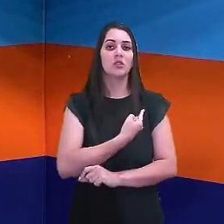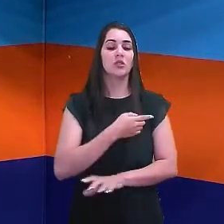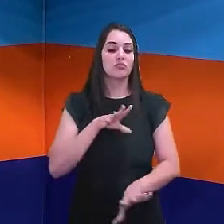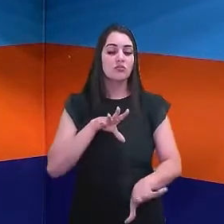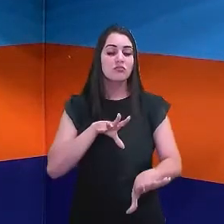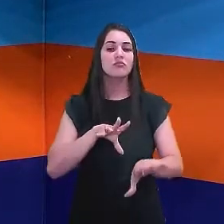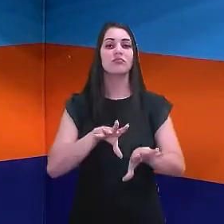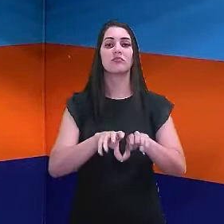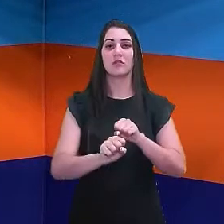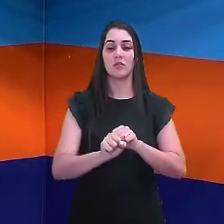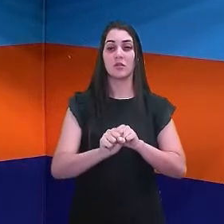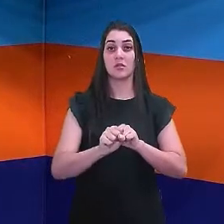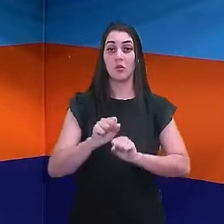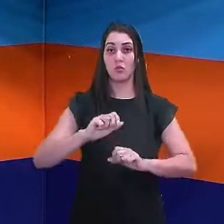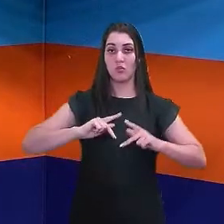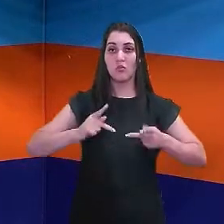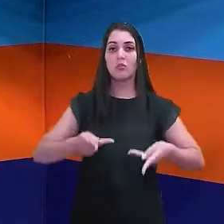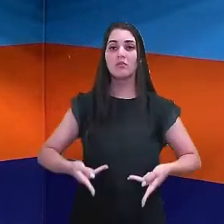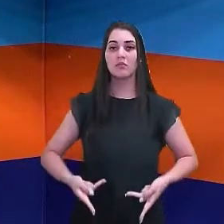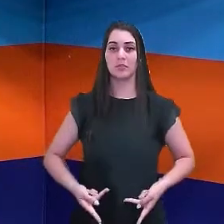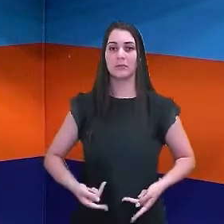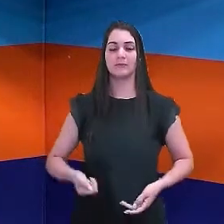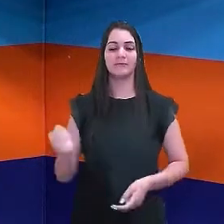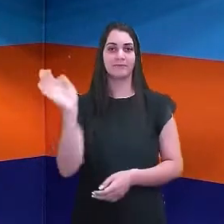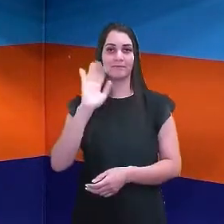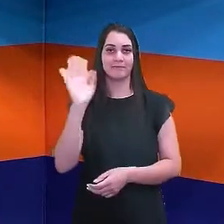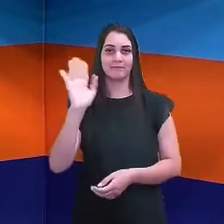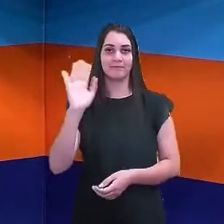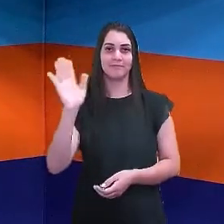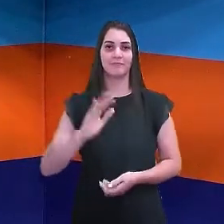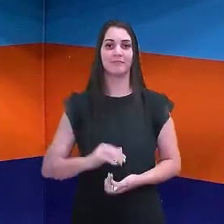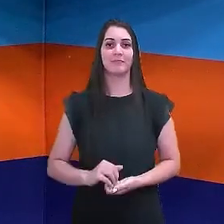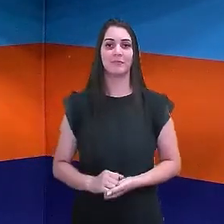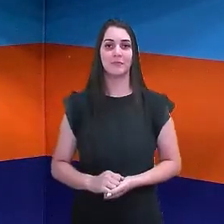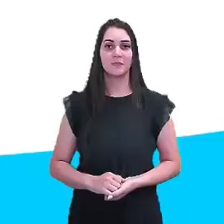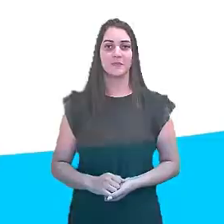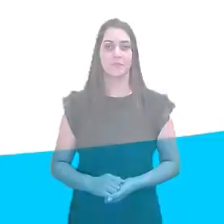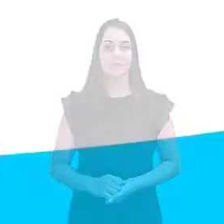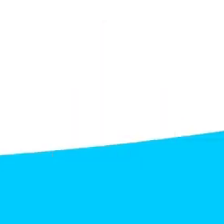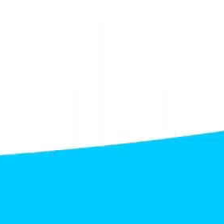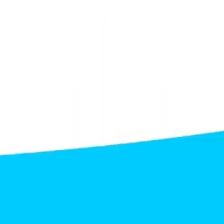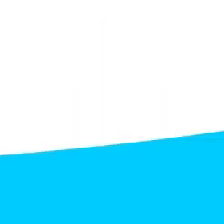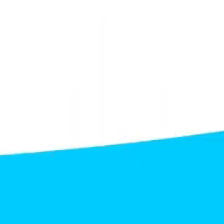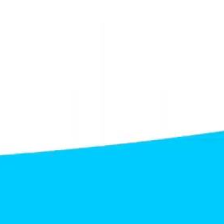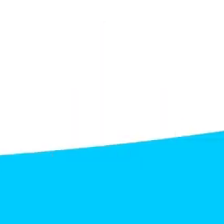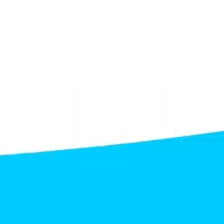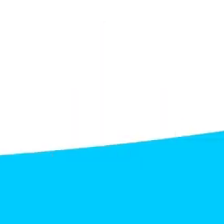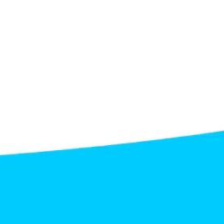formação humana, sobretudo. Até mais!